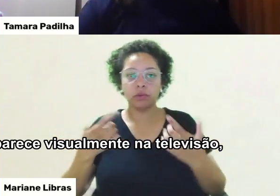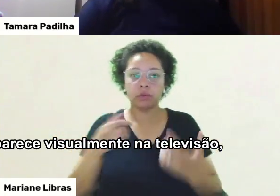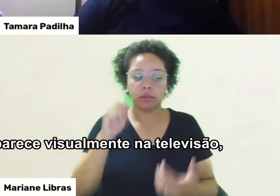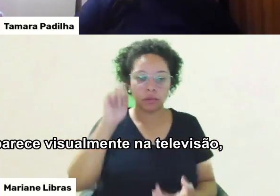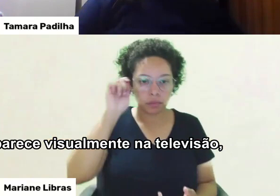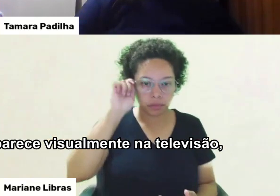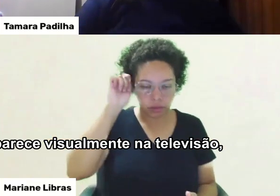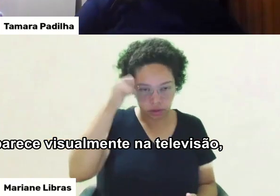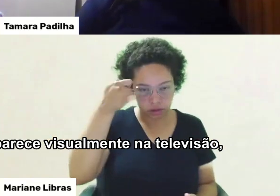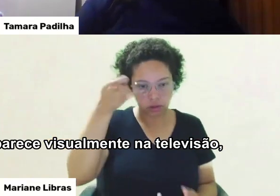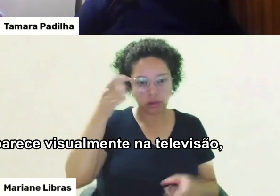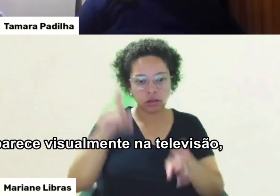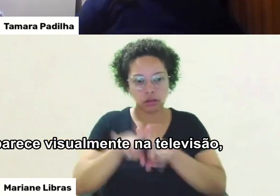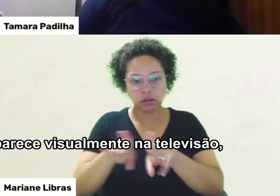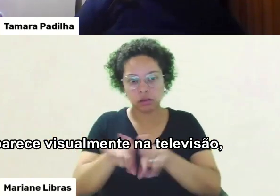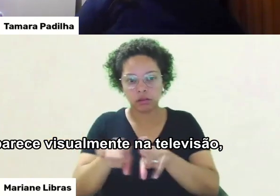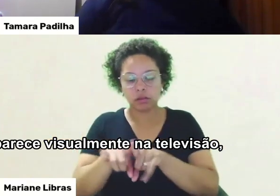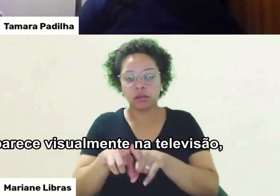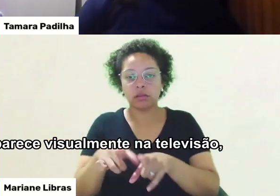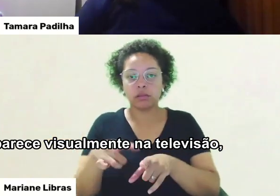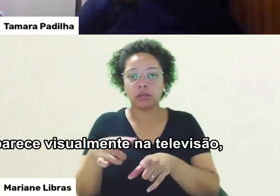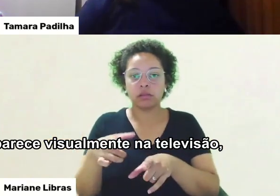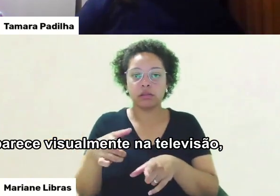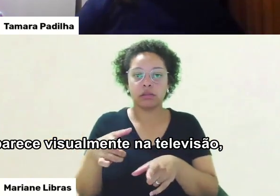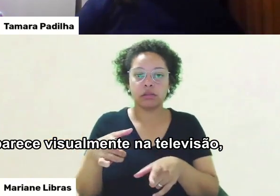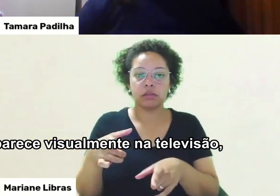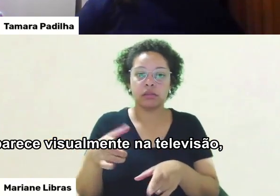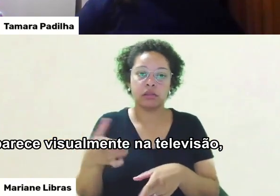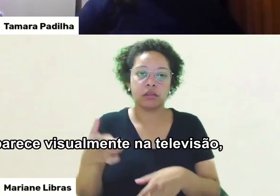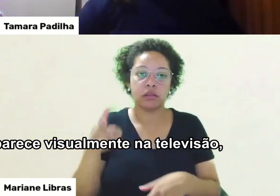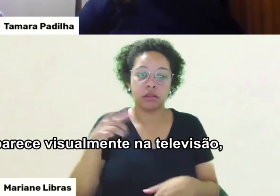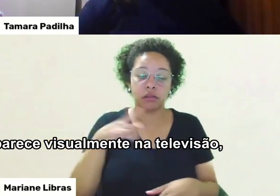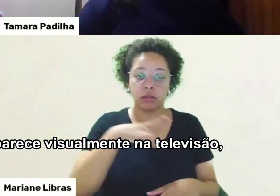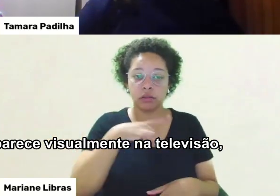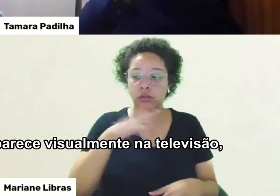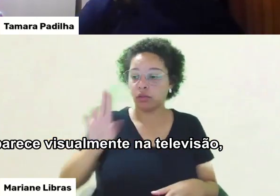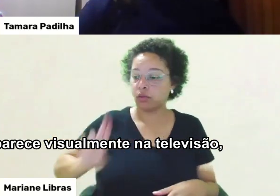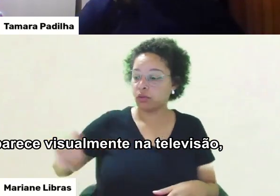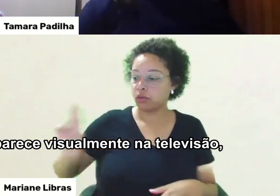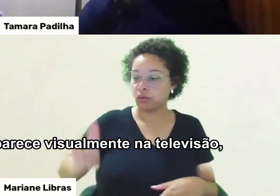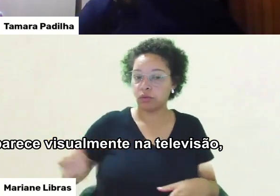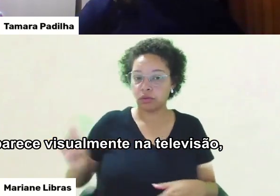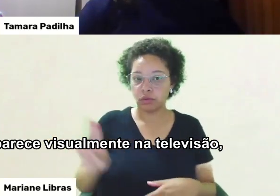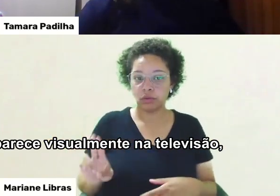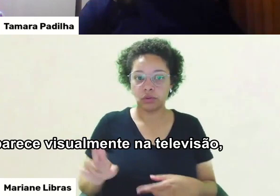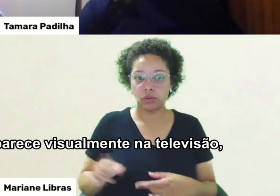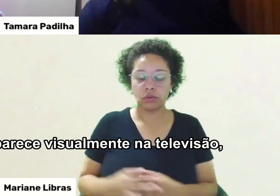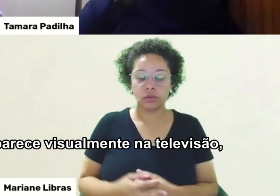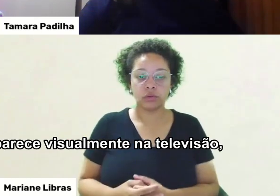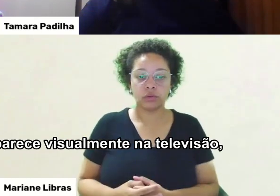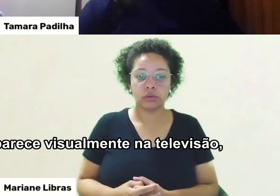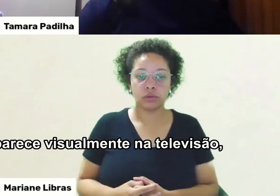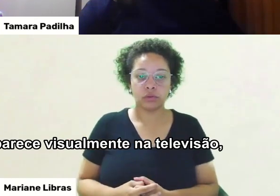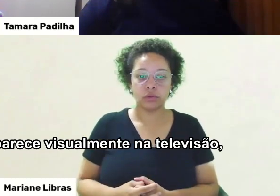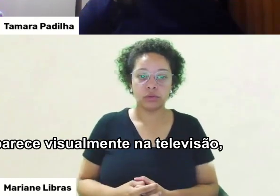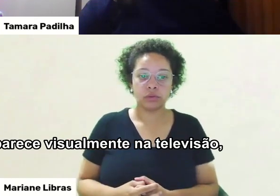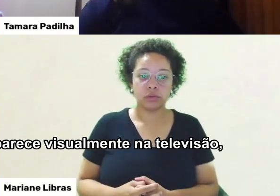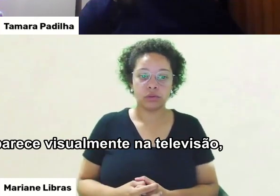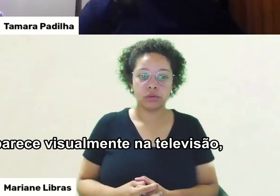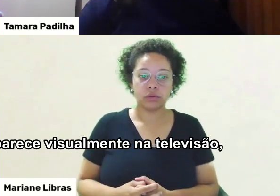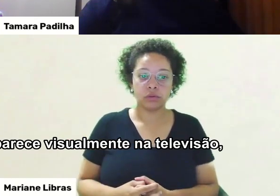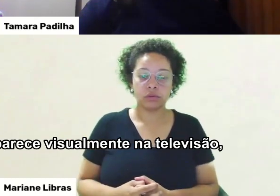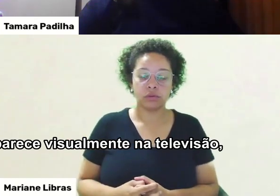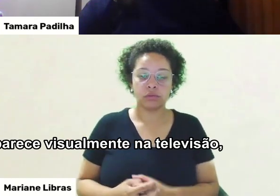algumas pontas e está fazendo o gesto, que é o gesto muito conhecido de Wakanda Forever, que são os dois